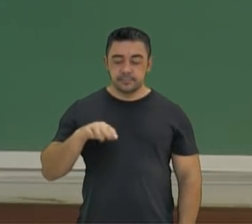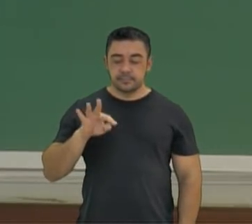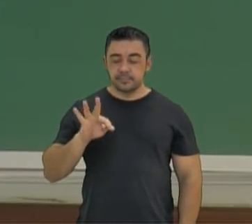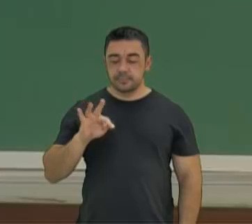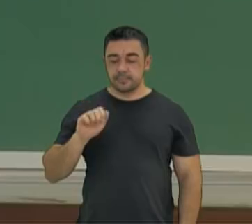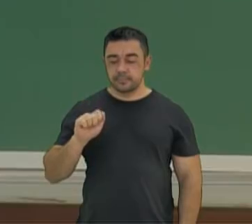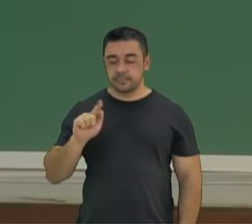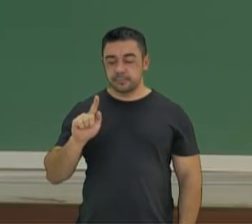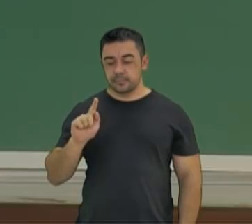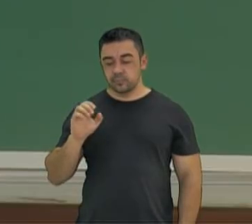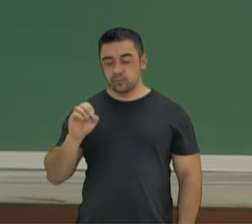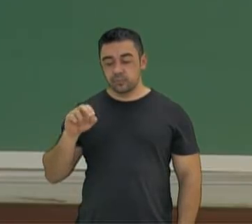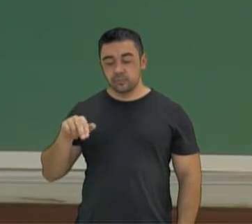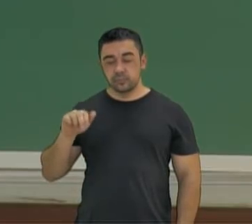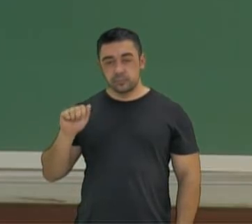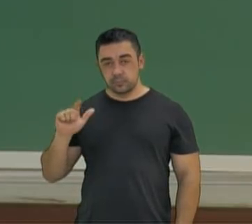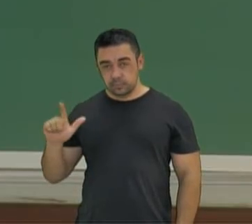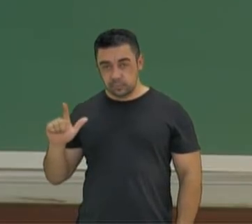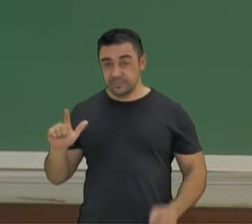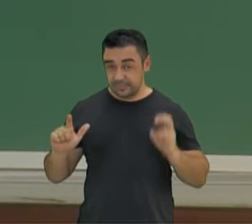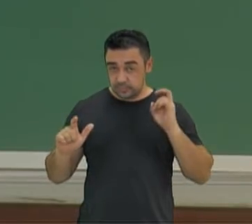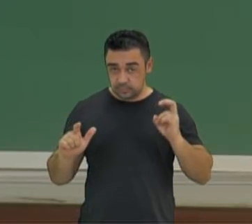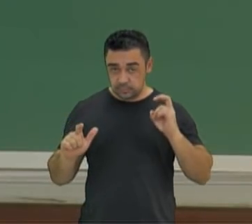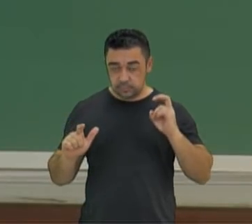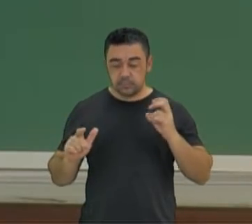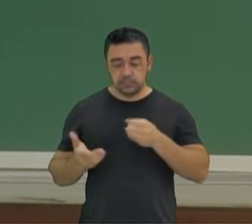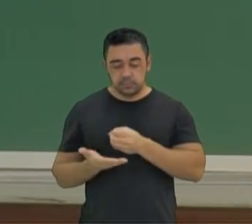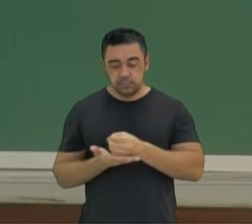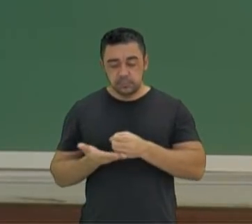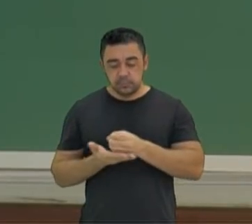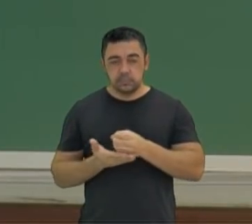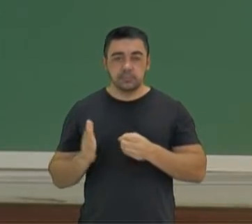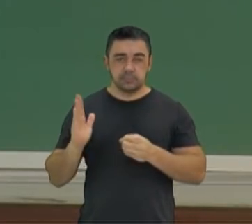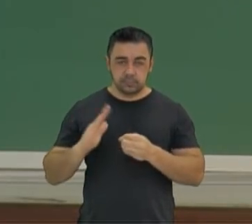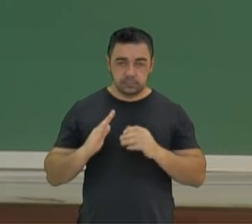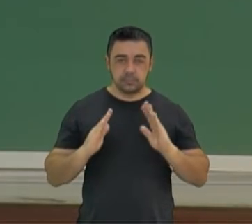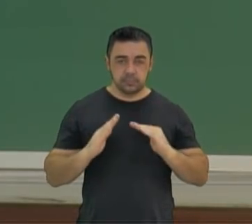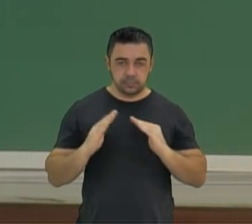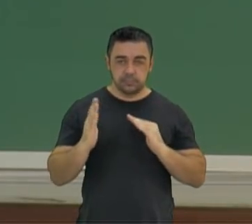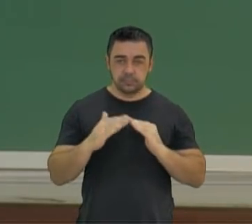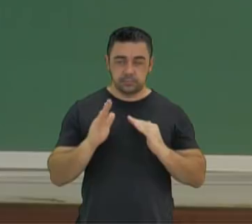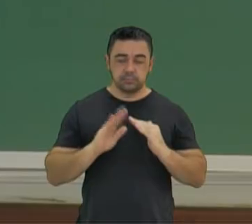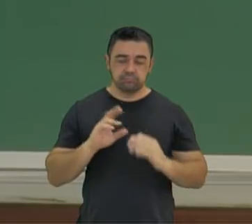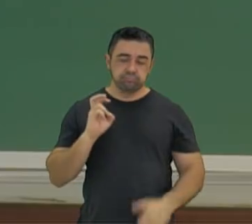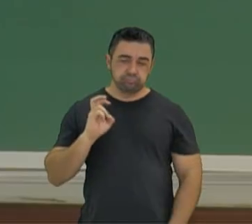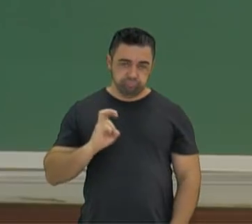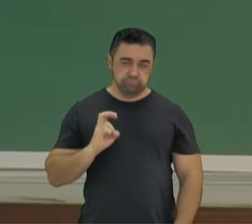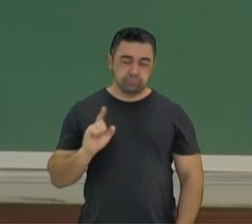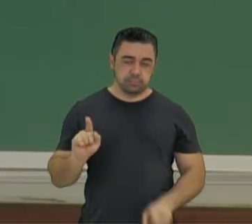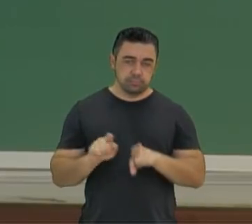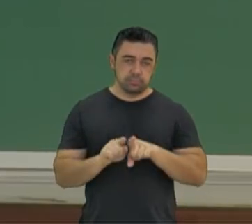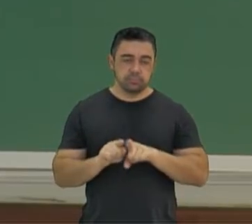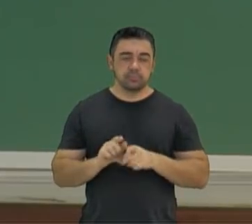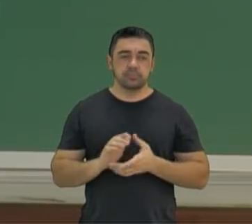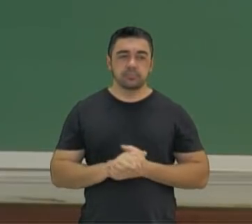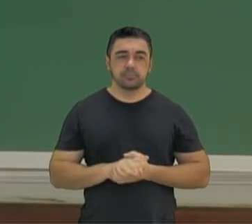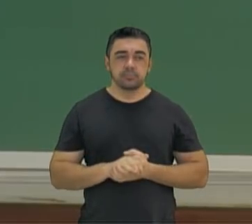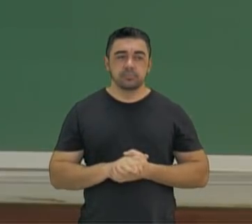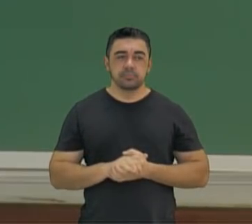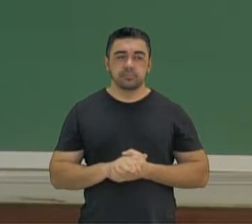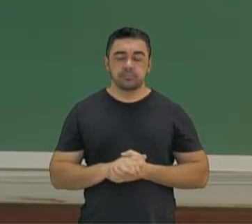pentagonal, 5 lados. Se eu tenho 5 lados na minha base, eu vou ter 5 faces laterais.